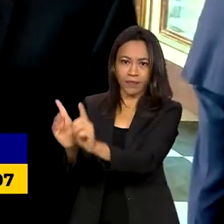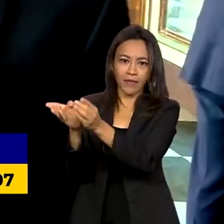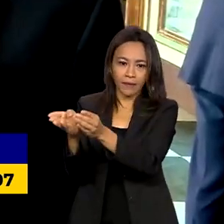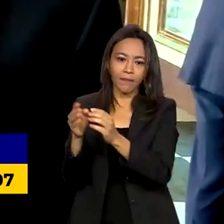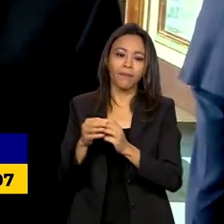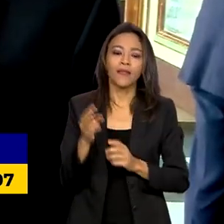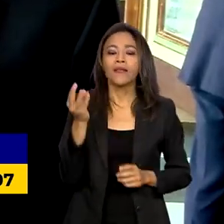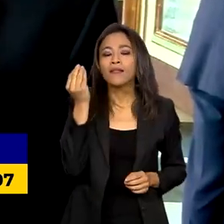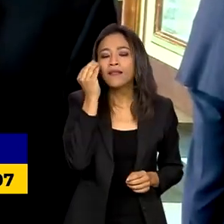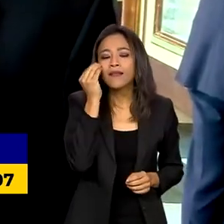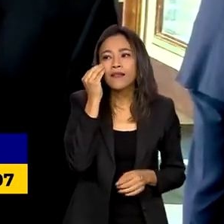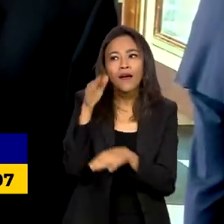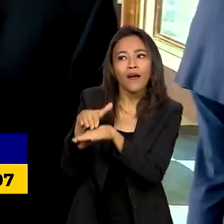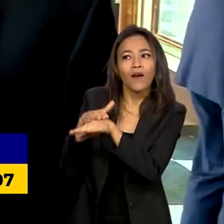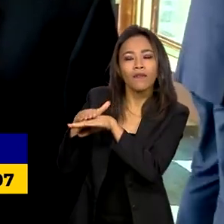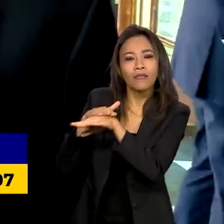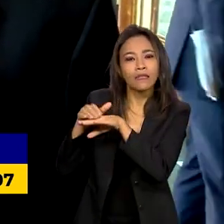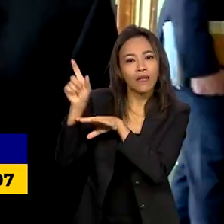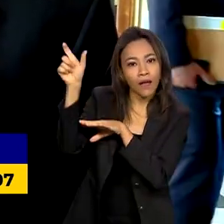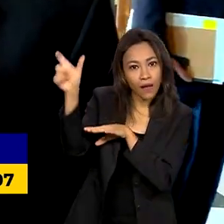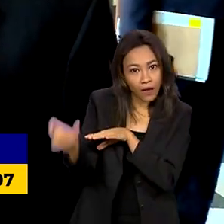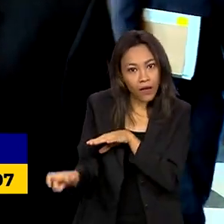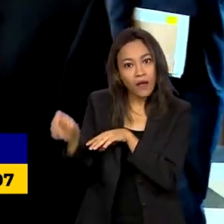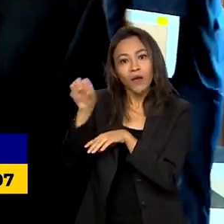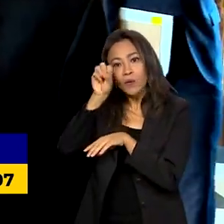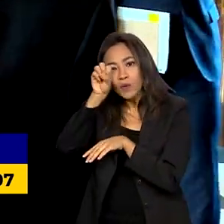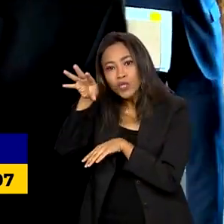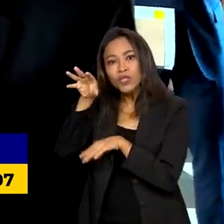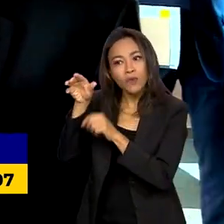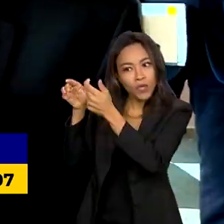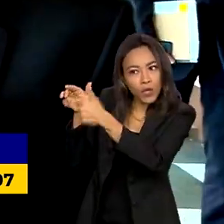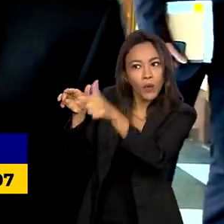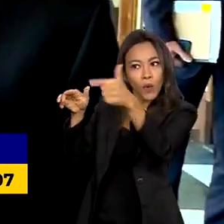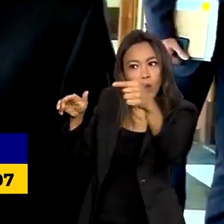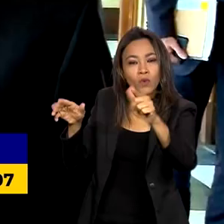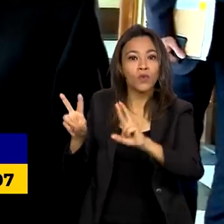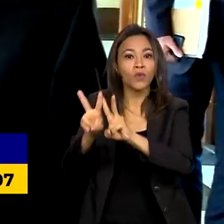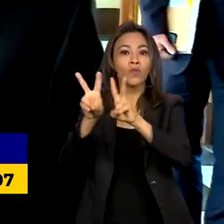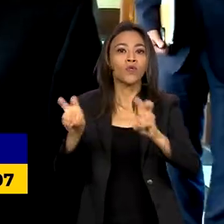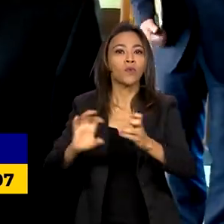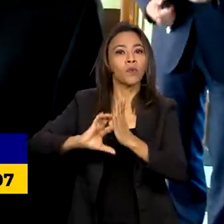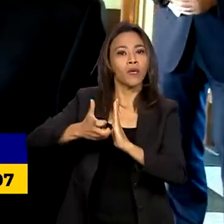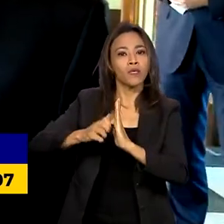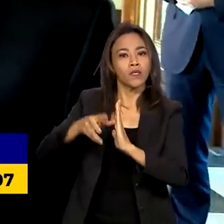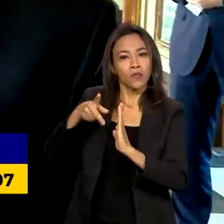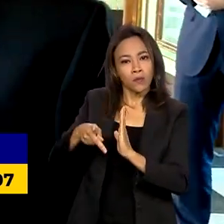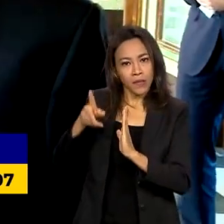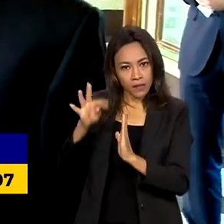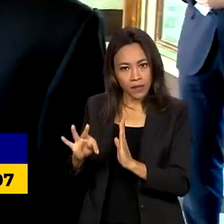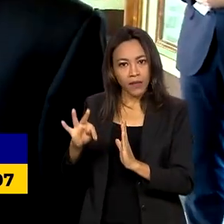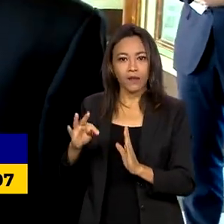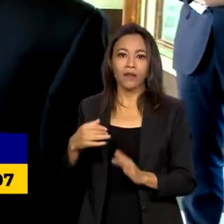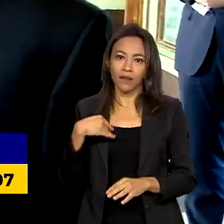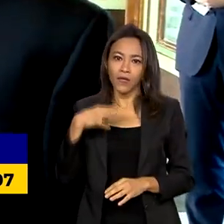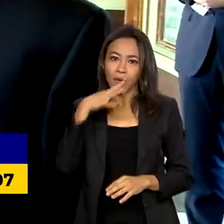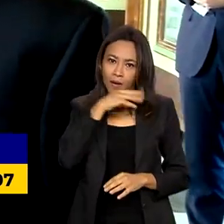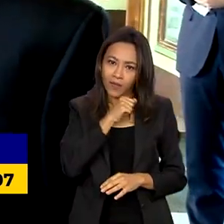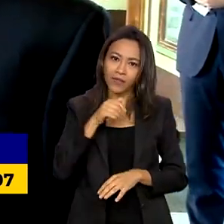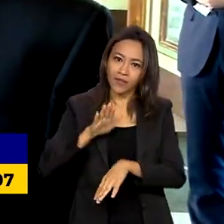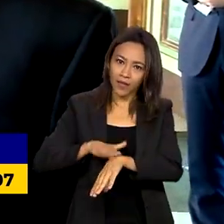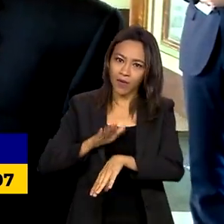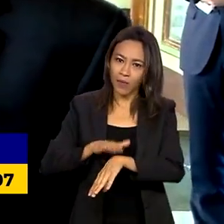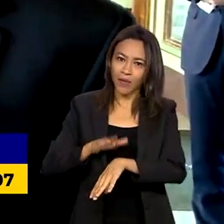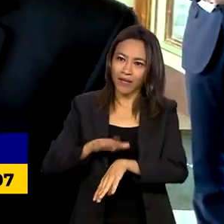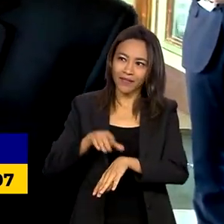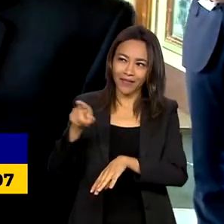tentar falar para o Chico e para outros companheiros sobre o PT. E eu acho que, a partir daquele momento, acho que ele